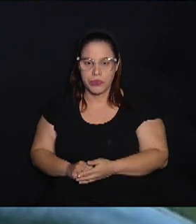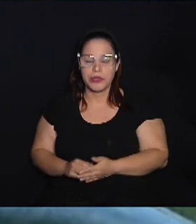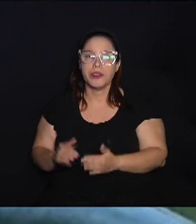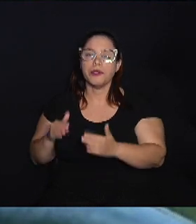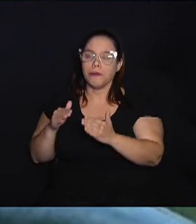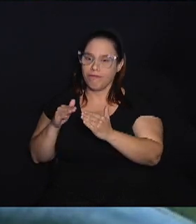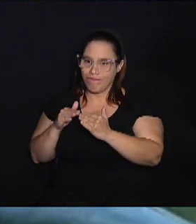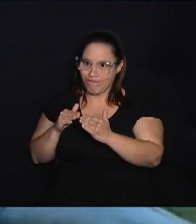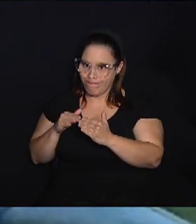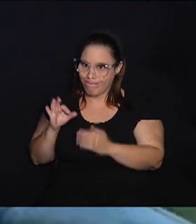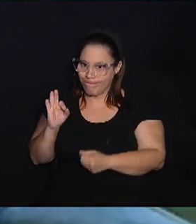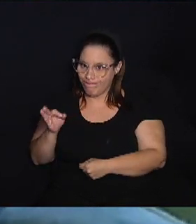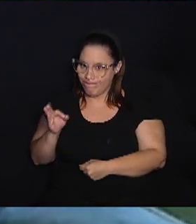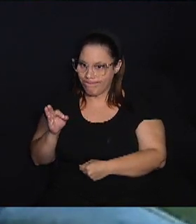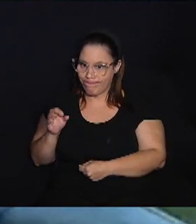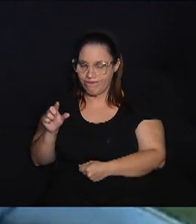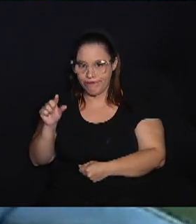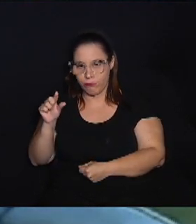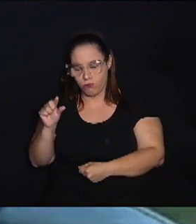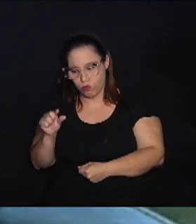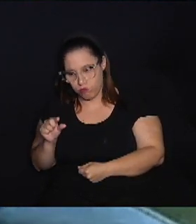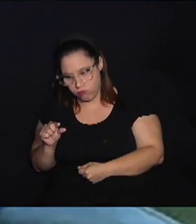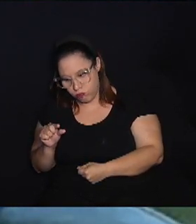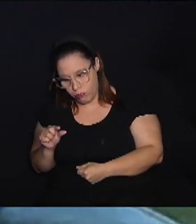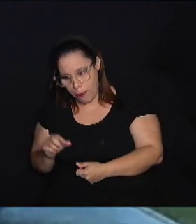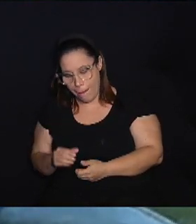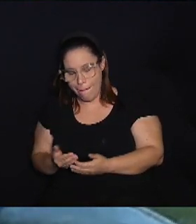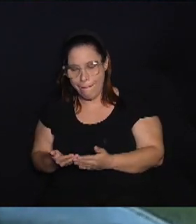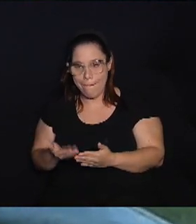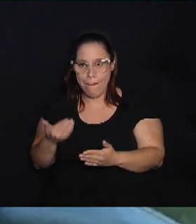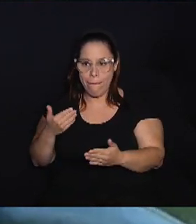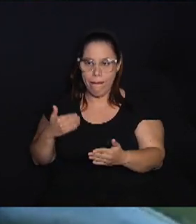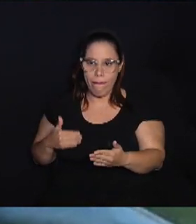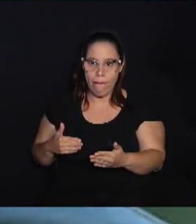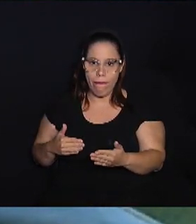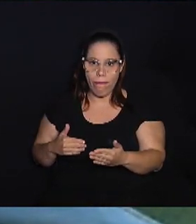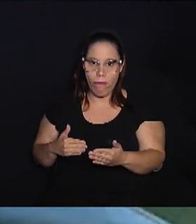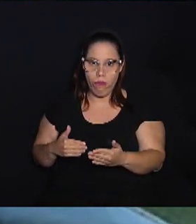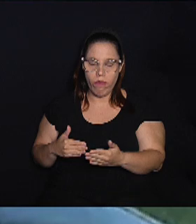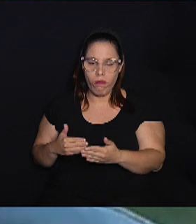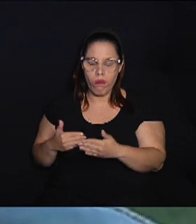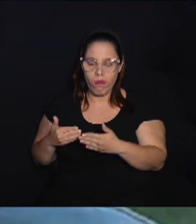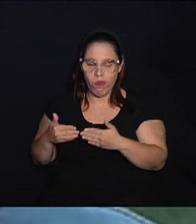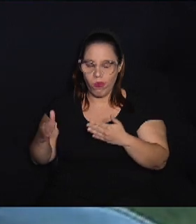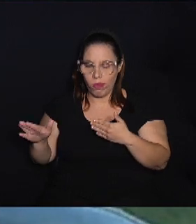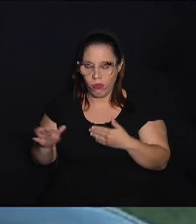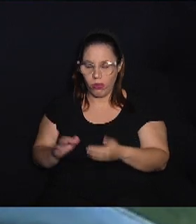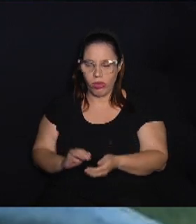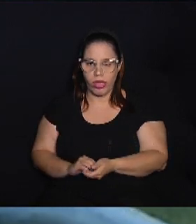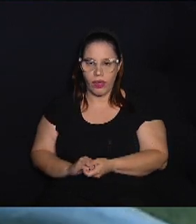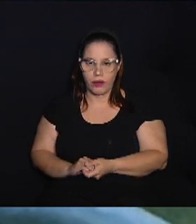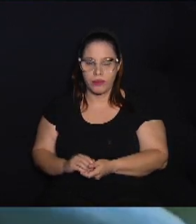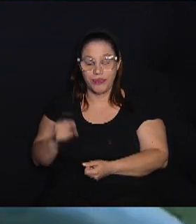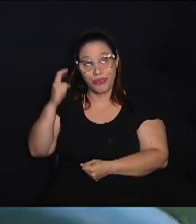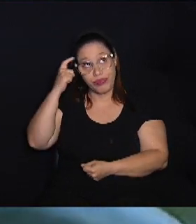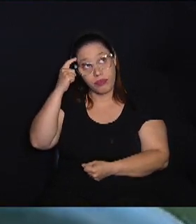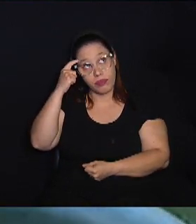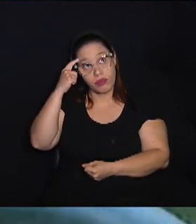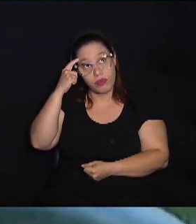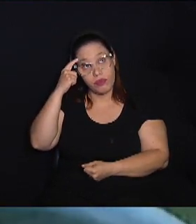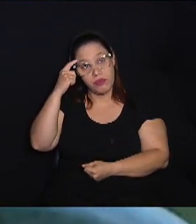certeza. São pequenas coisas que a gente de fora não acaba que deixa passar, justamente por isso. A gente sempre pensa em